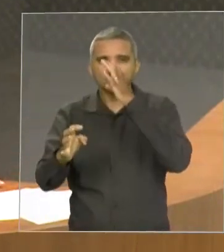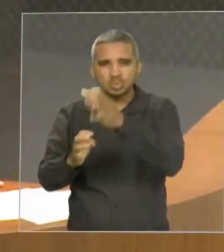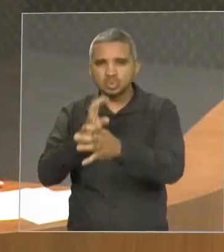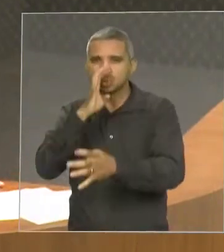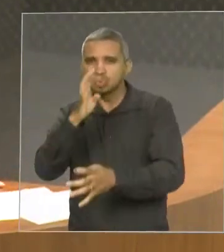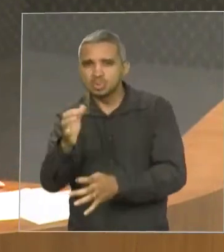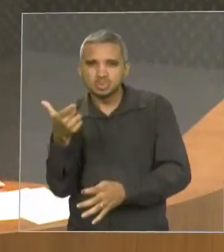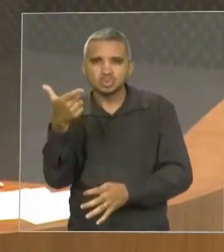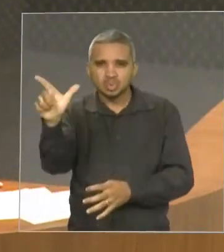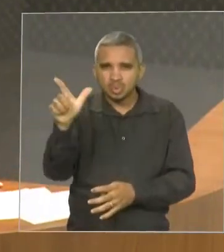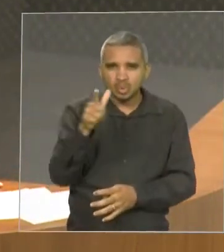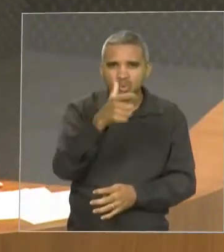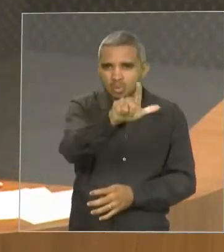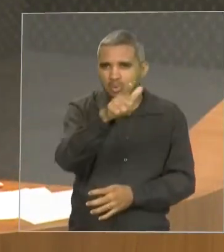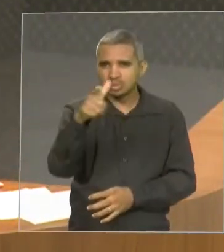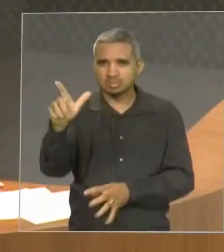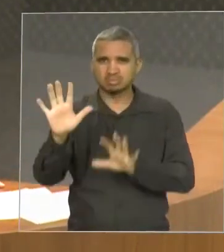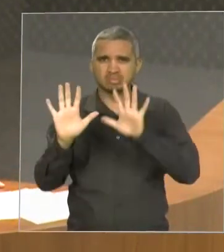aqui.